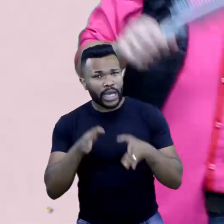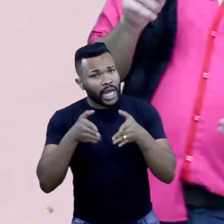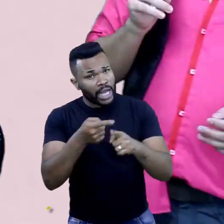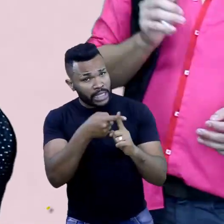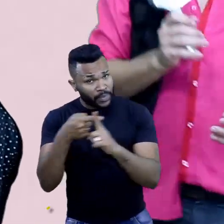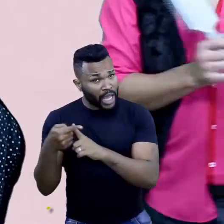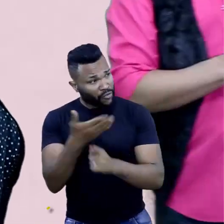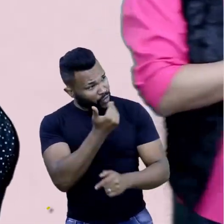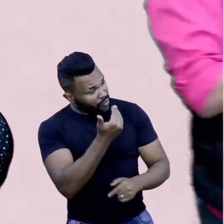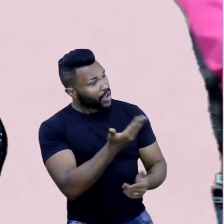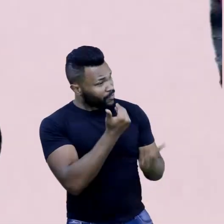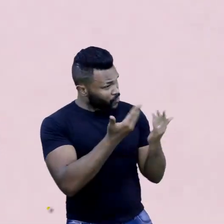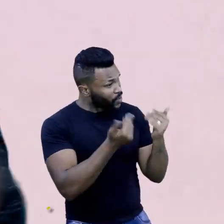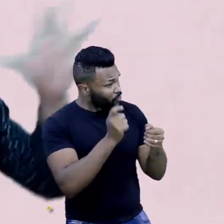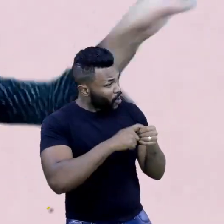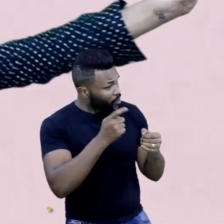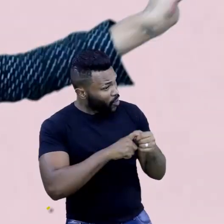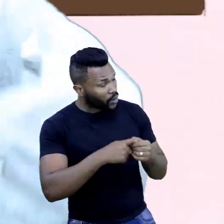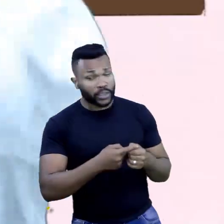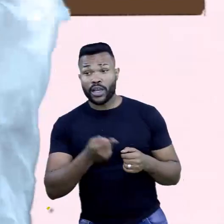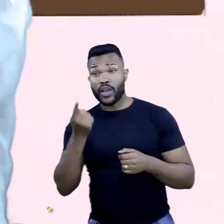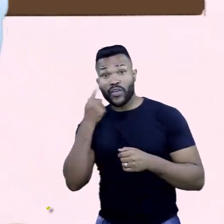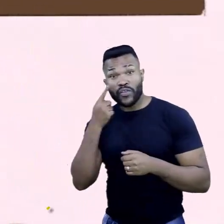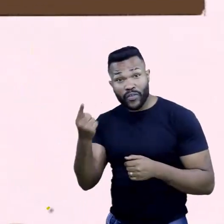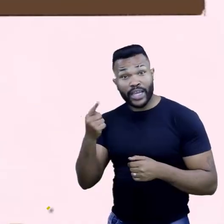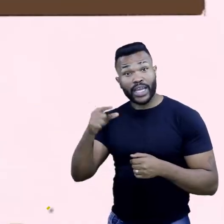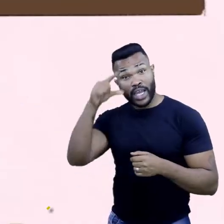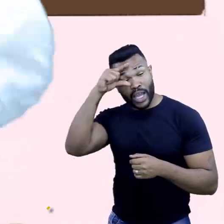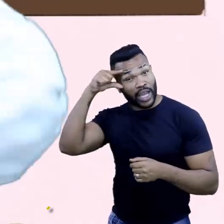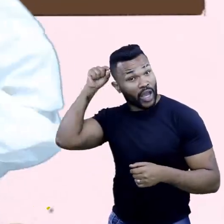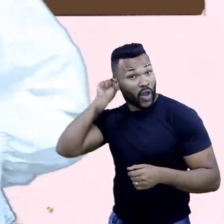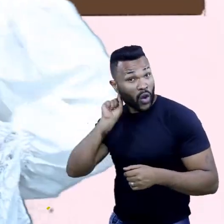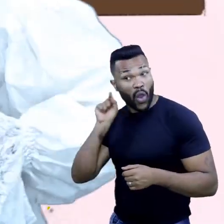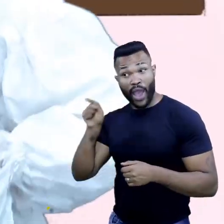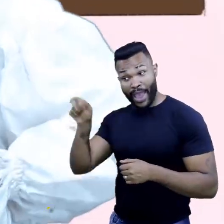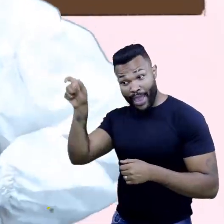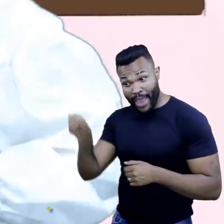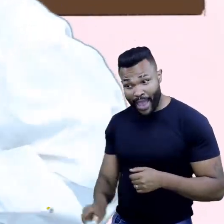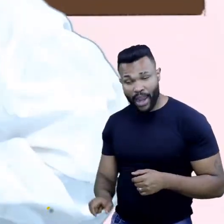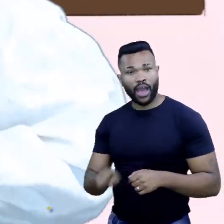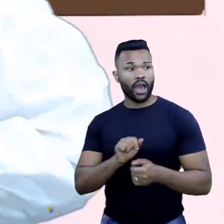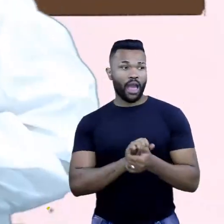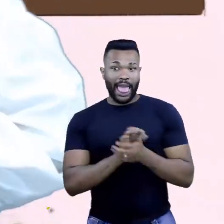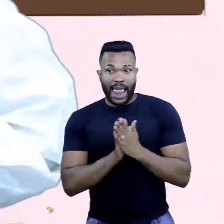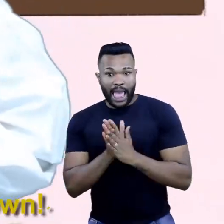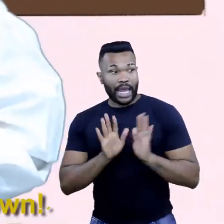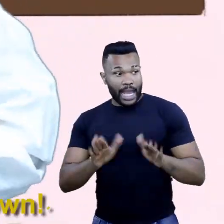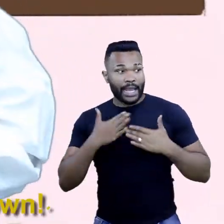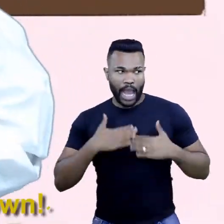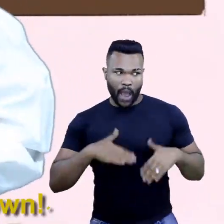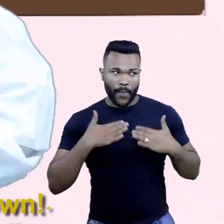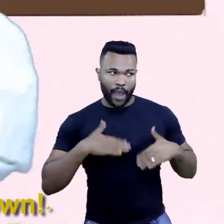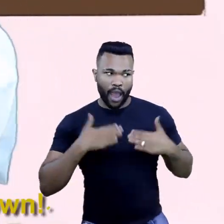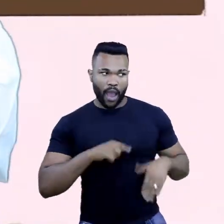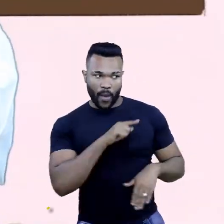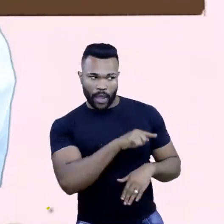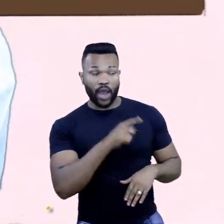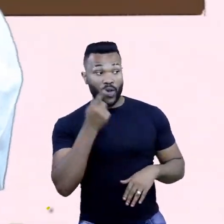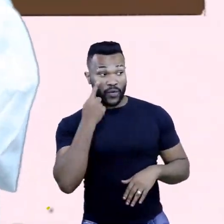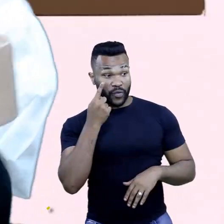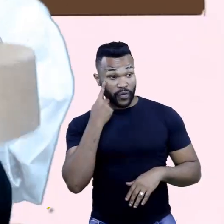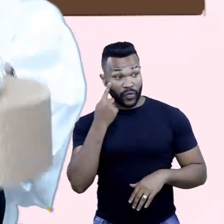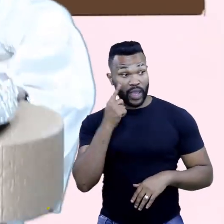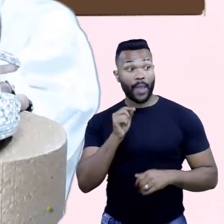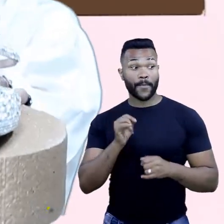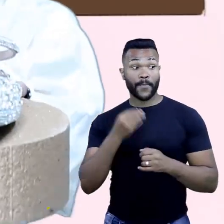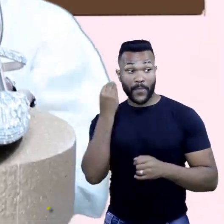não? Miga, volta aqui! Ei, volta! Olha ali, Lico, é ela mesmo, é ela! Não faz ansiosa, calma, calma, calma! Porque,